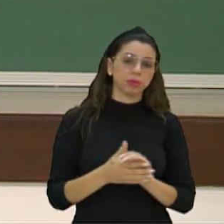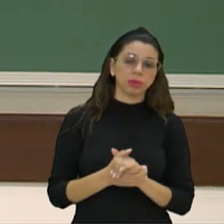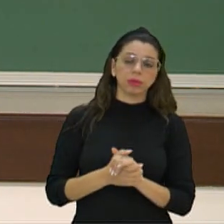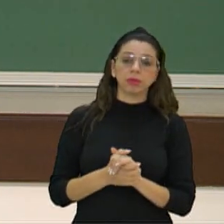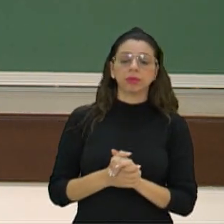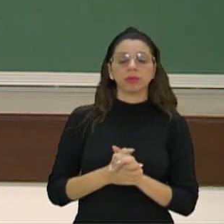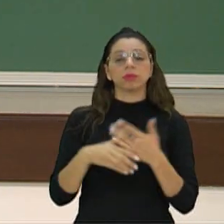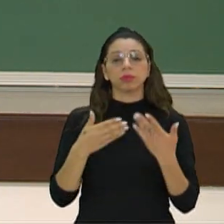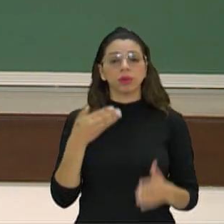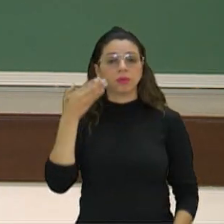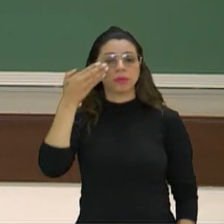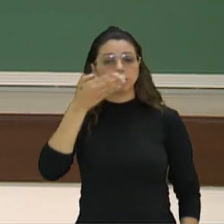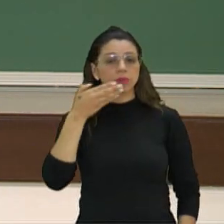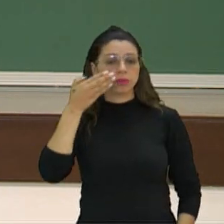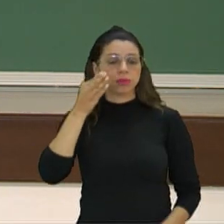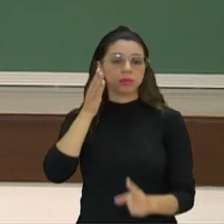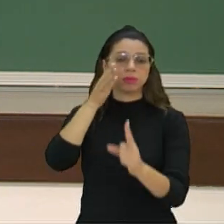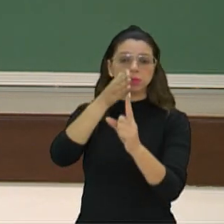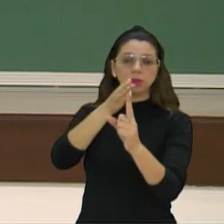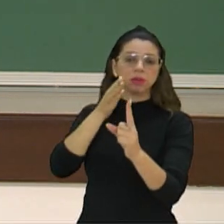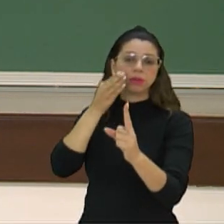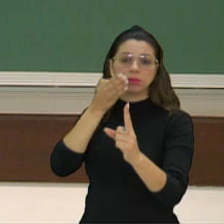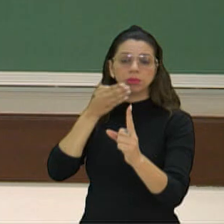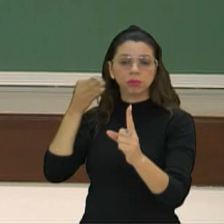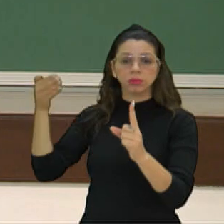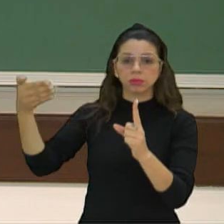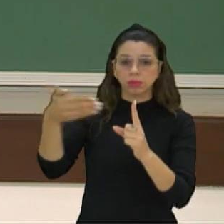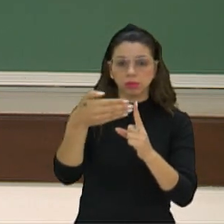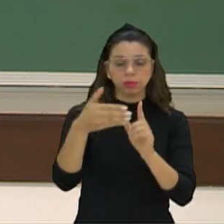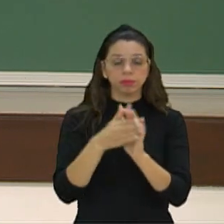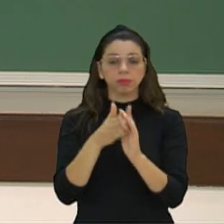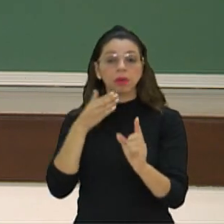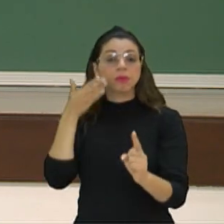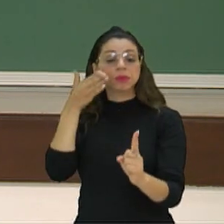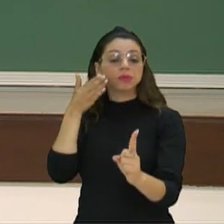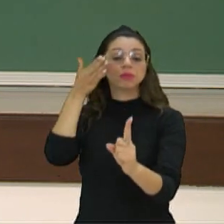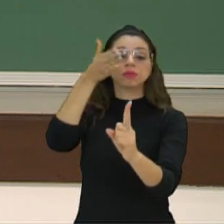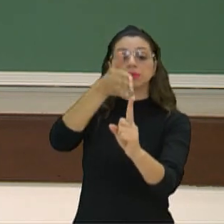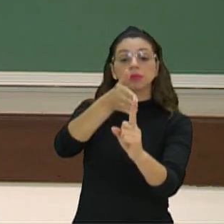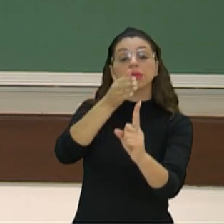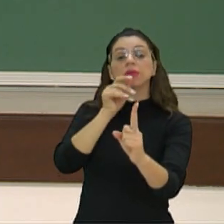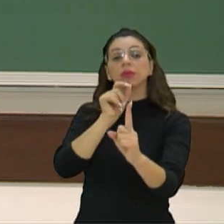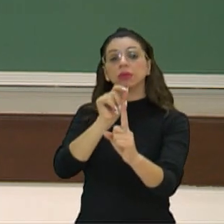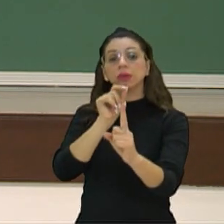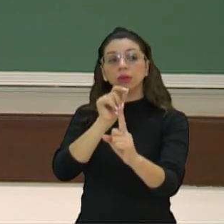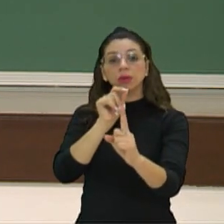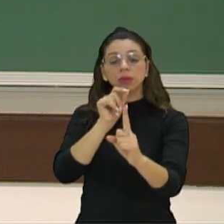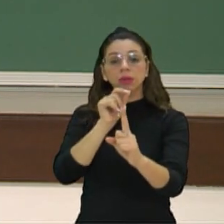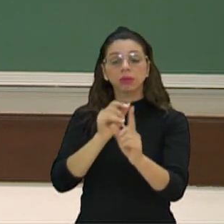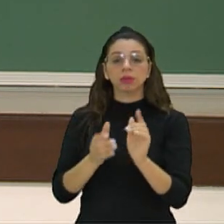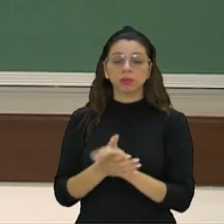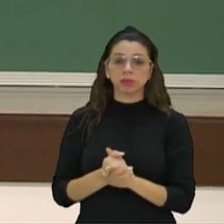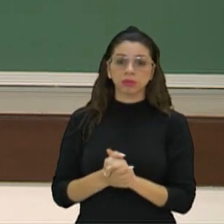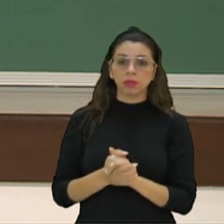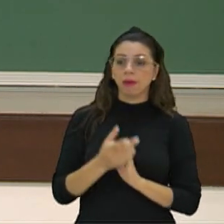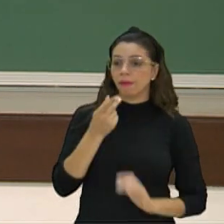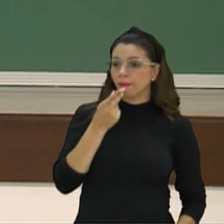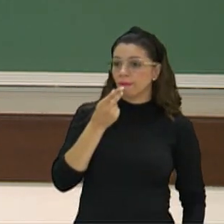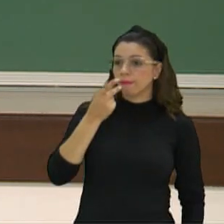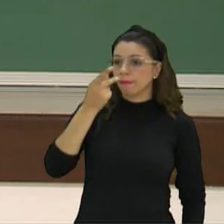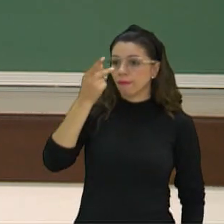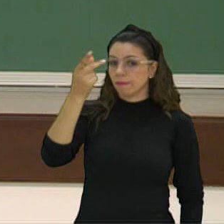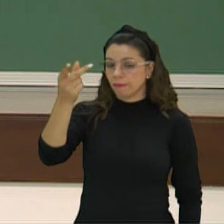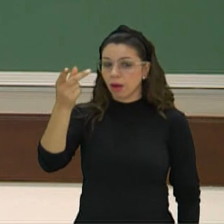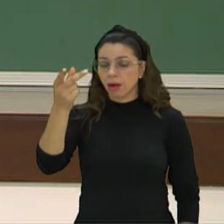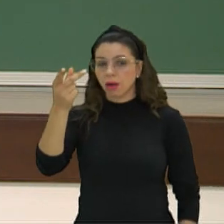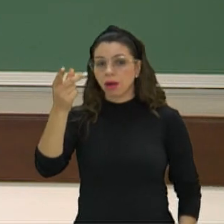direto e indireto, no discurso direto é quando você conta em outro momento o que uma